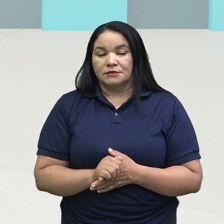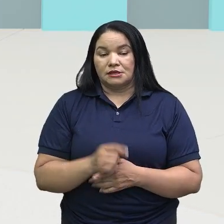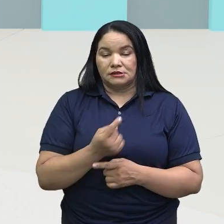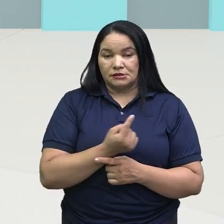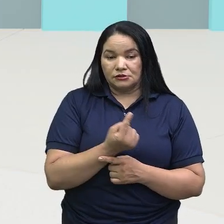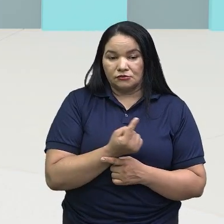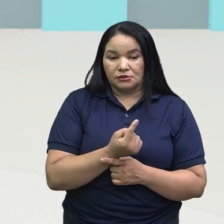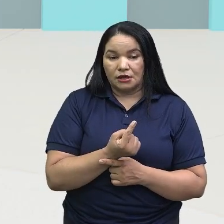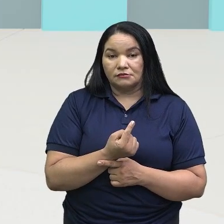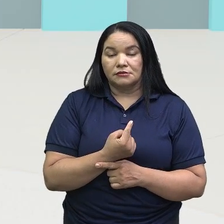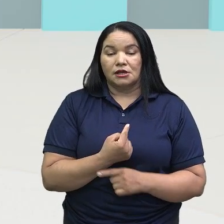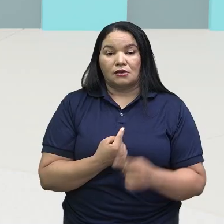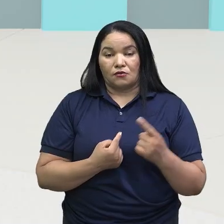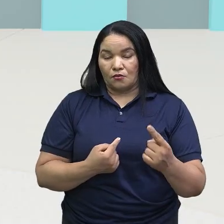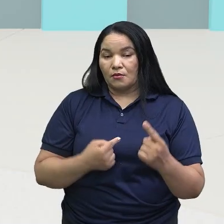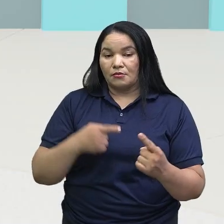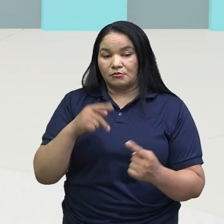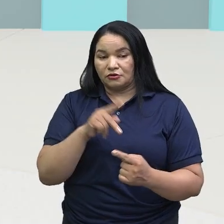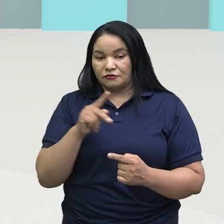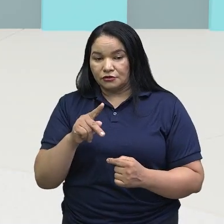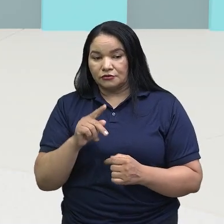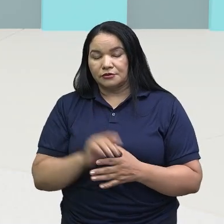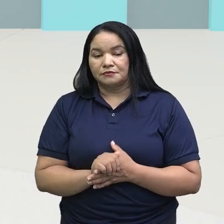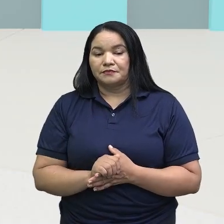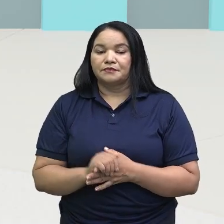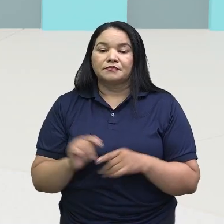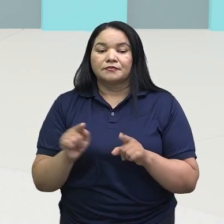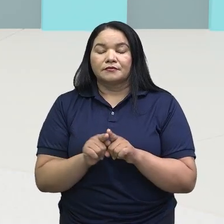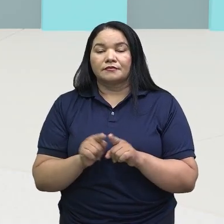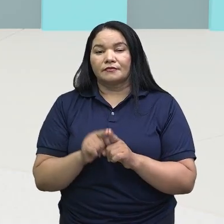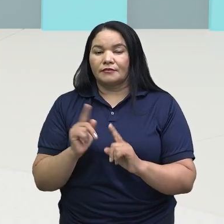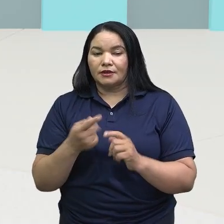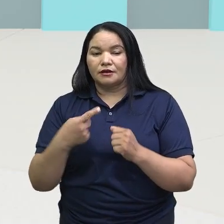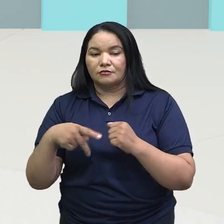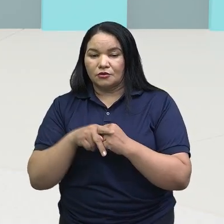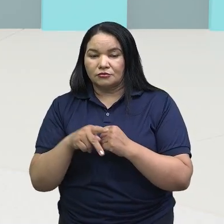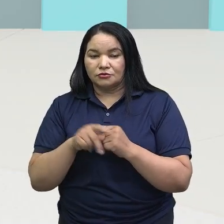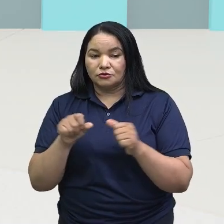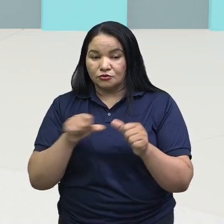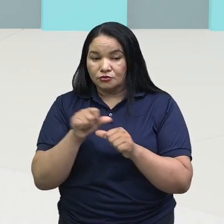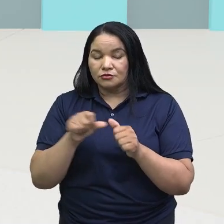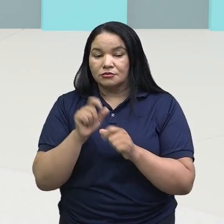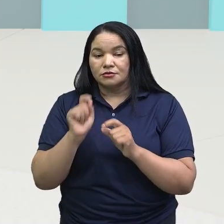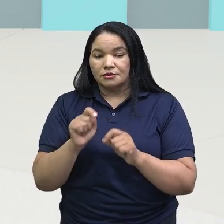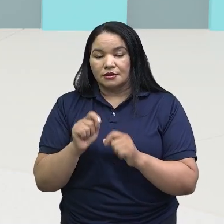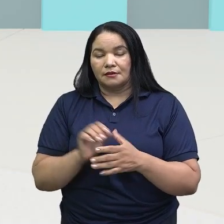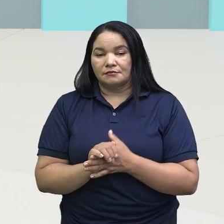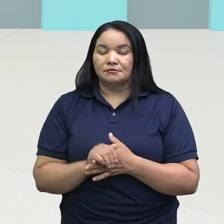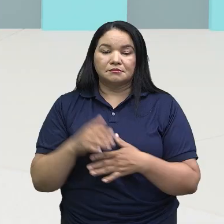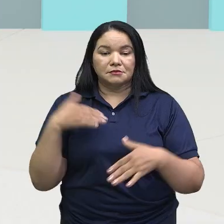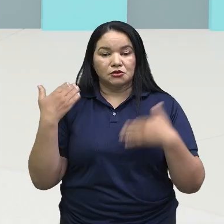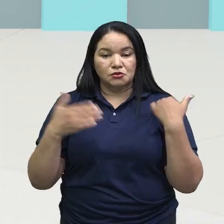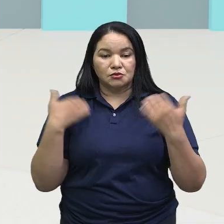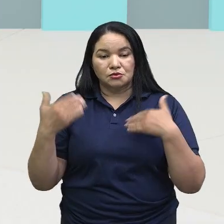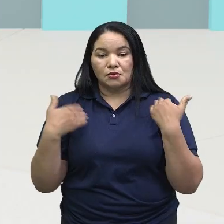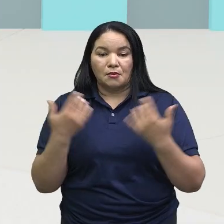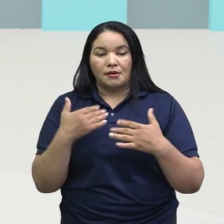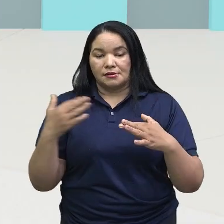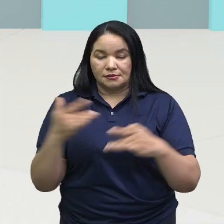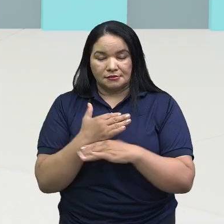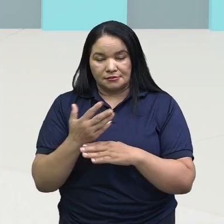excursionou e em pessoa também. Olha só, já até troquei aí, né, pelo pronome. Ela excursionou por várias cidades do